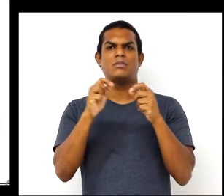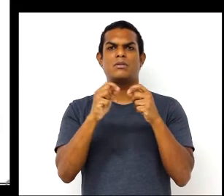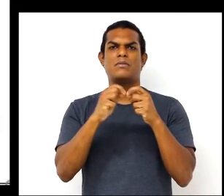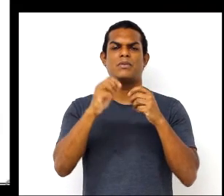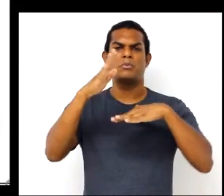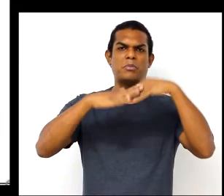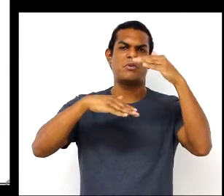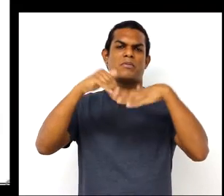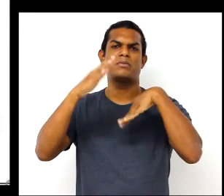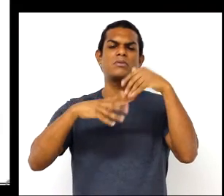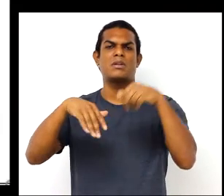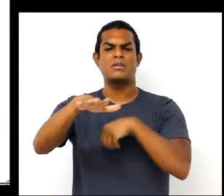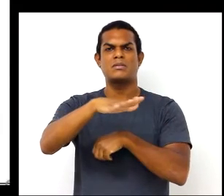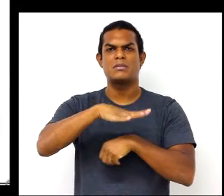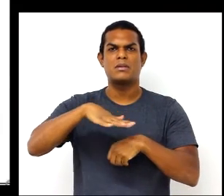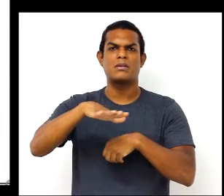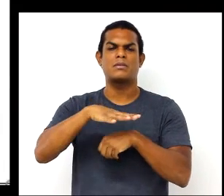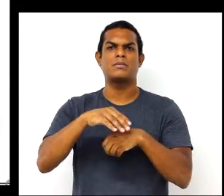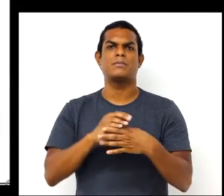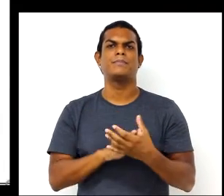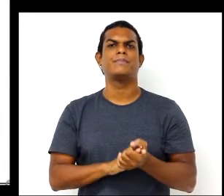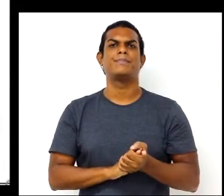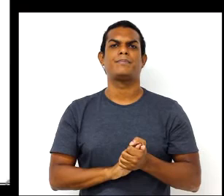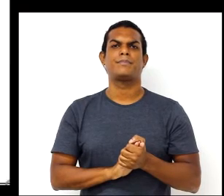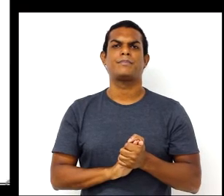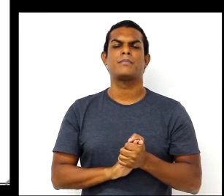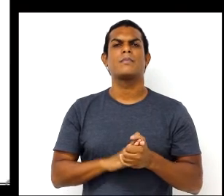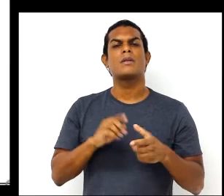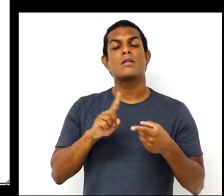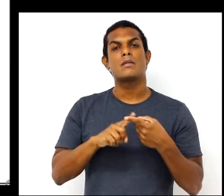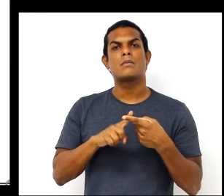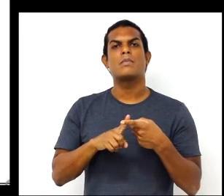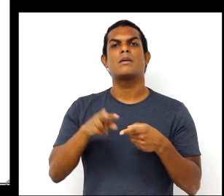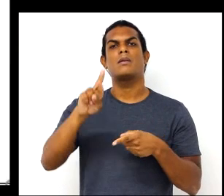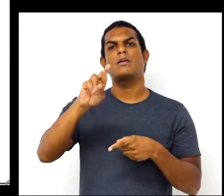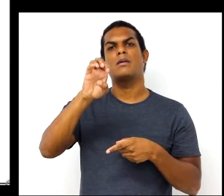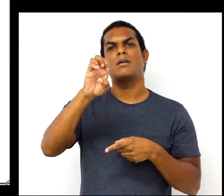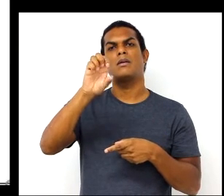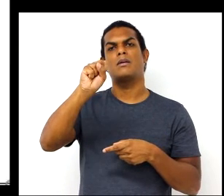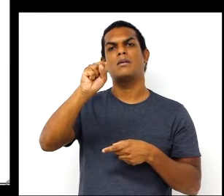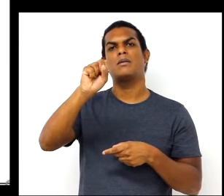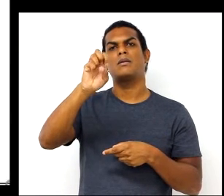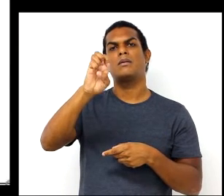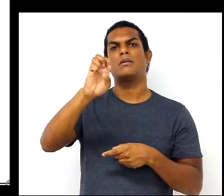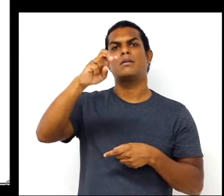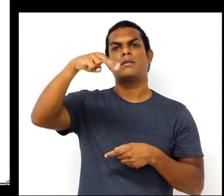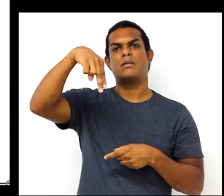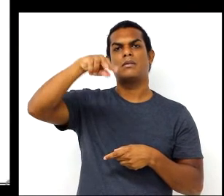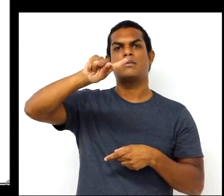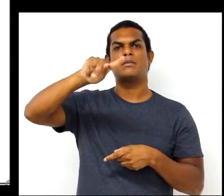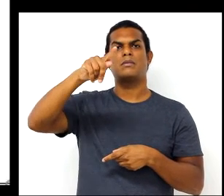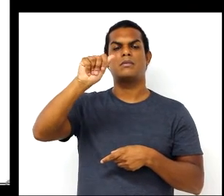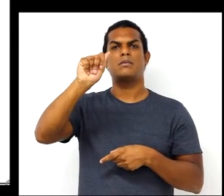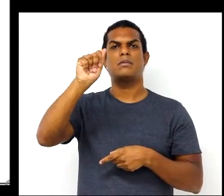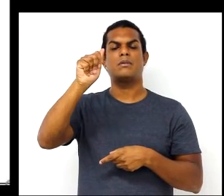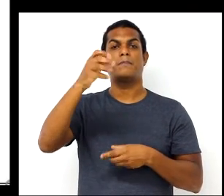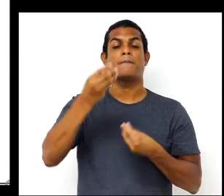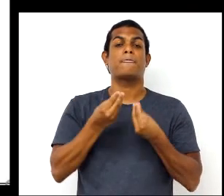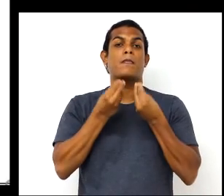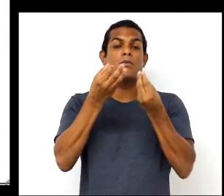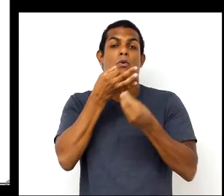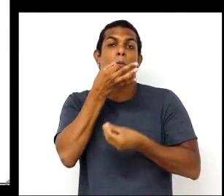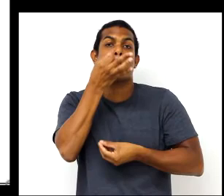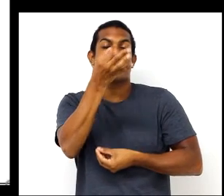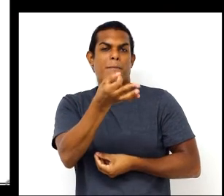está escrevendo. Também conhecido como resenha, o resumo crítico ele traz um olhar, ele é um texto que tem